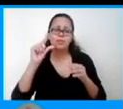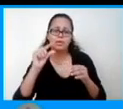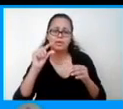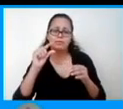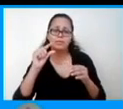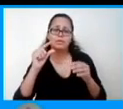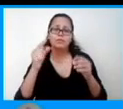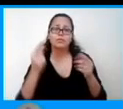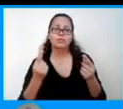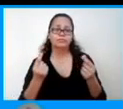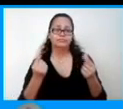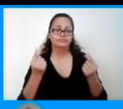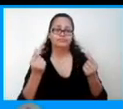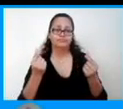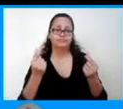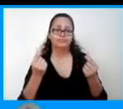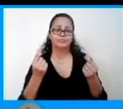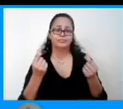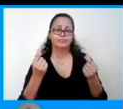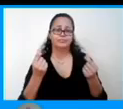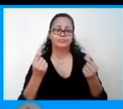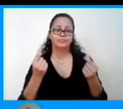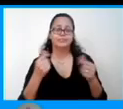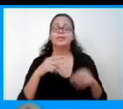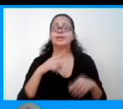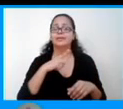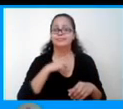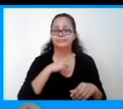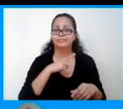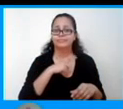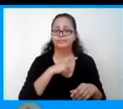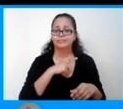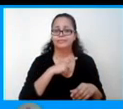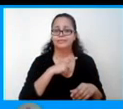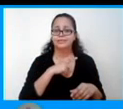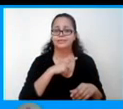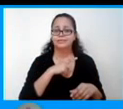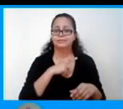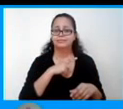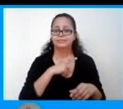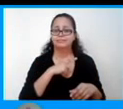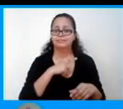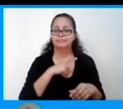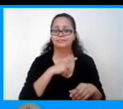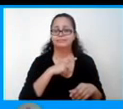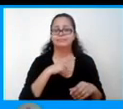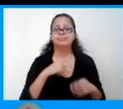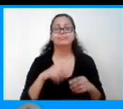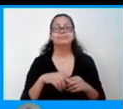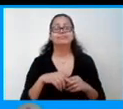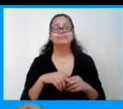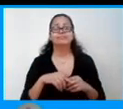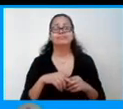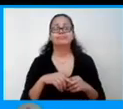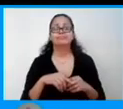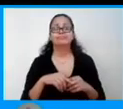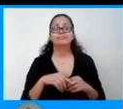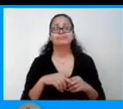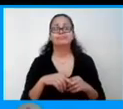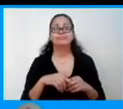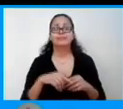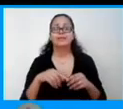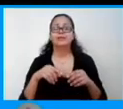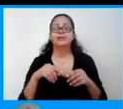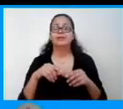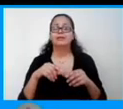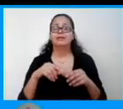ali, e aí num processo de enchente acaba aí, às vezes tendo partes internas aí dos seus móveis, né, sendo